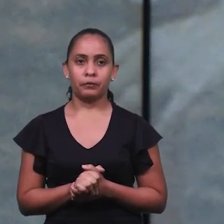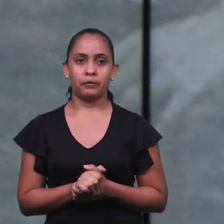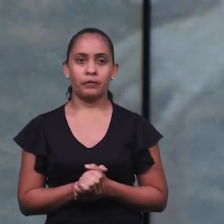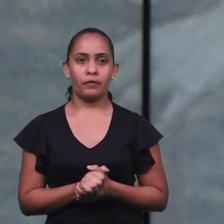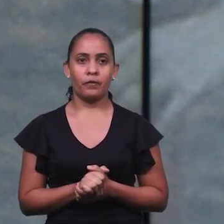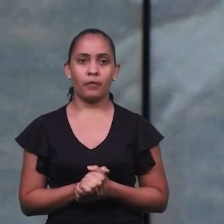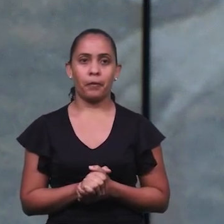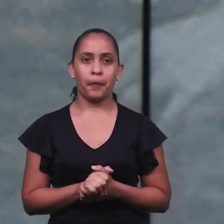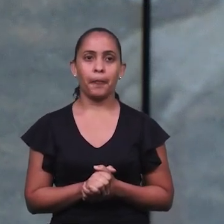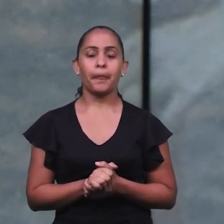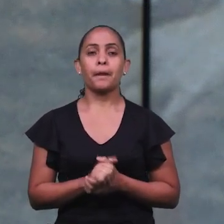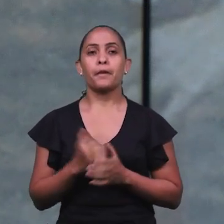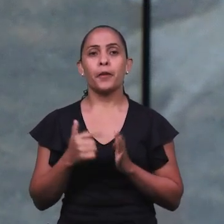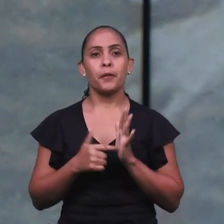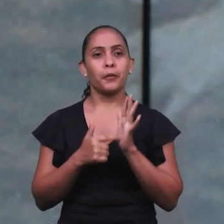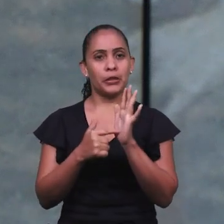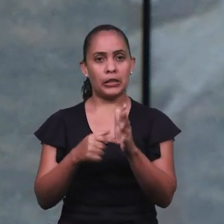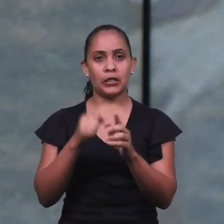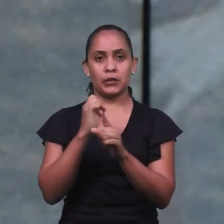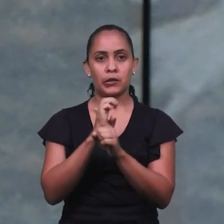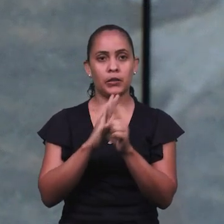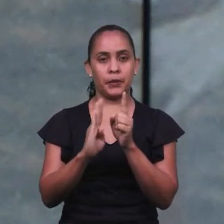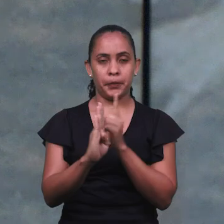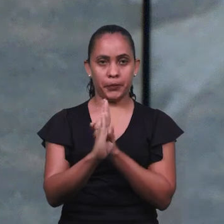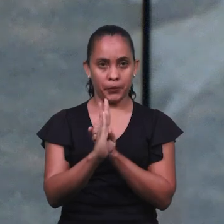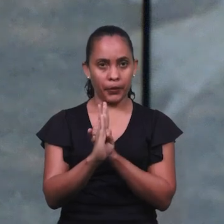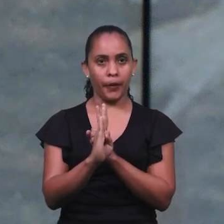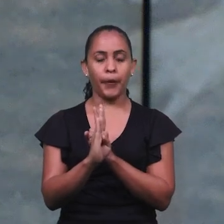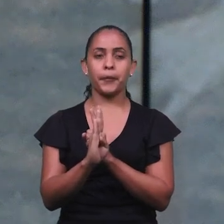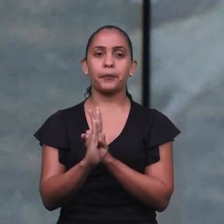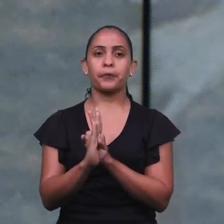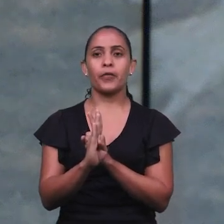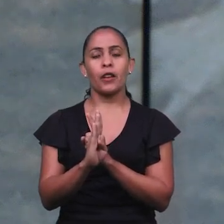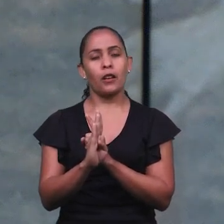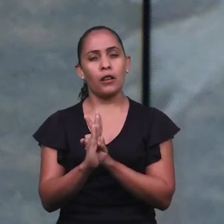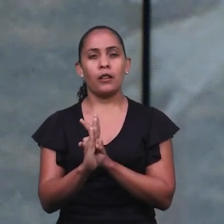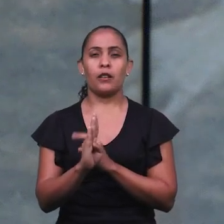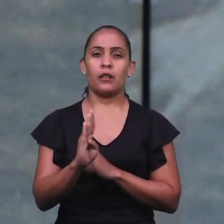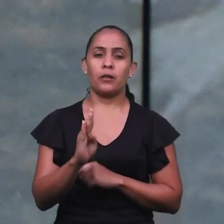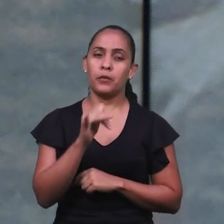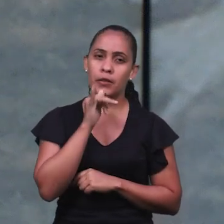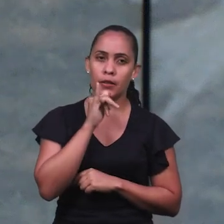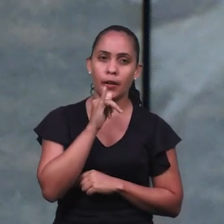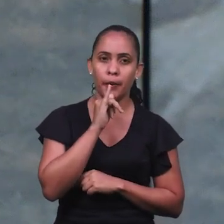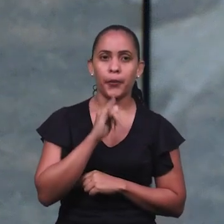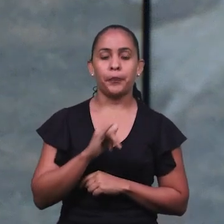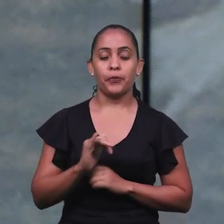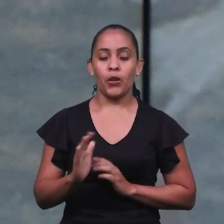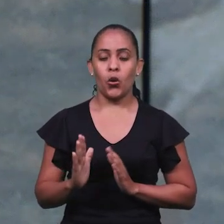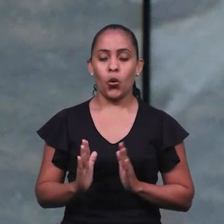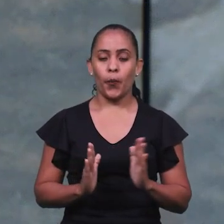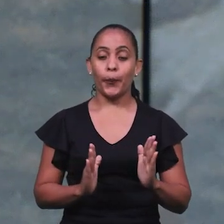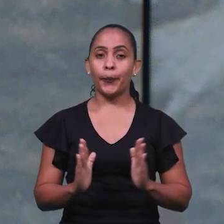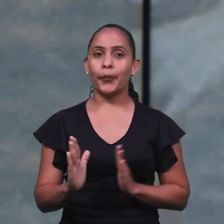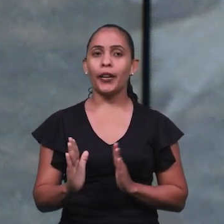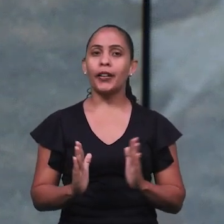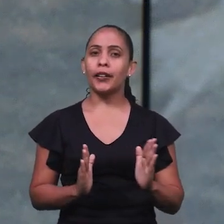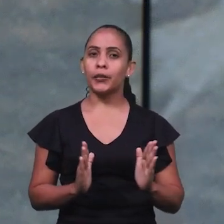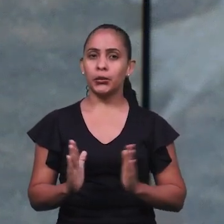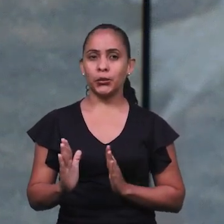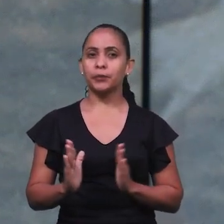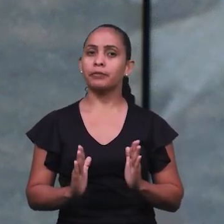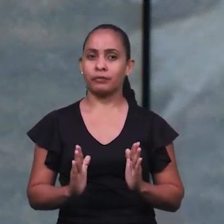que recentemente foi abordado na Escola Bíblica Dominical, por exemplo, o período de Esmirna. Quer dizer, foi